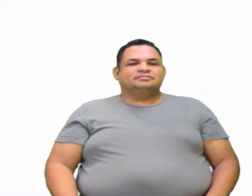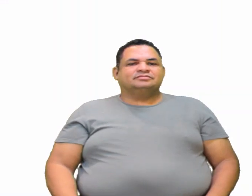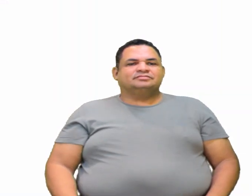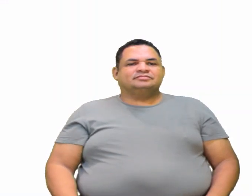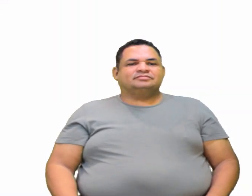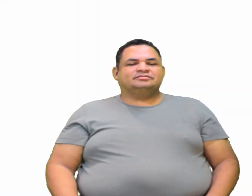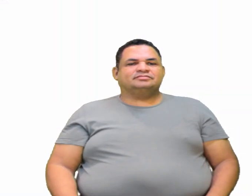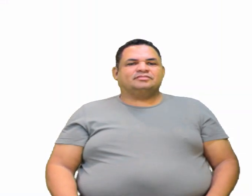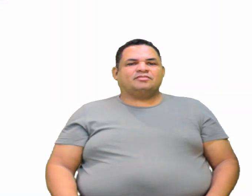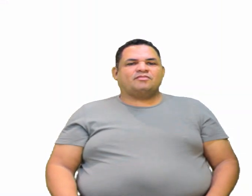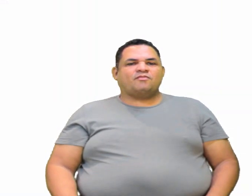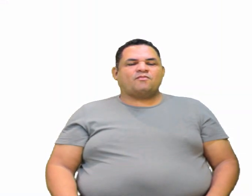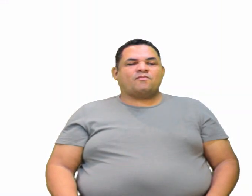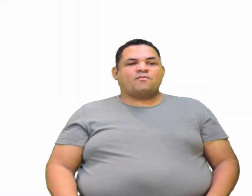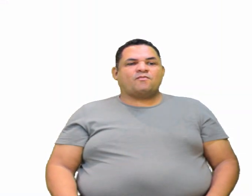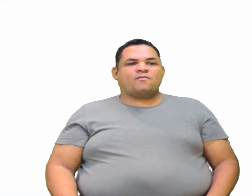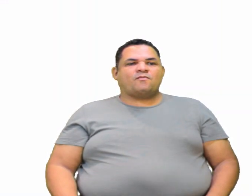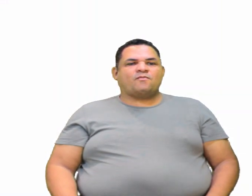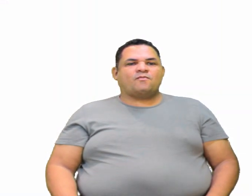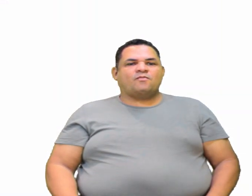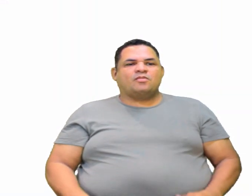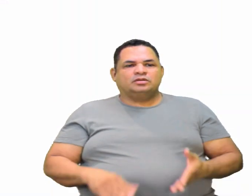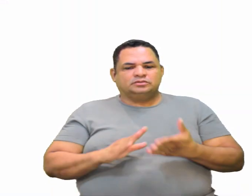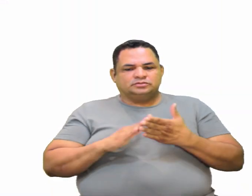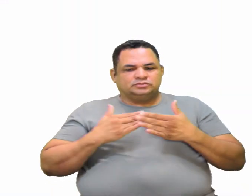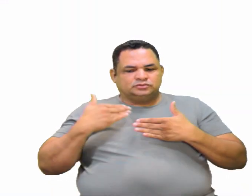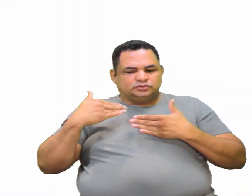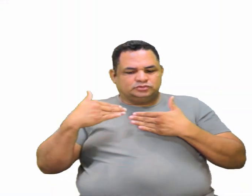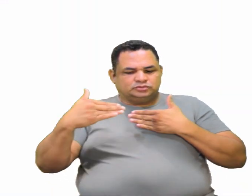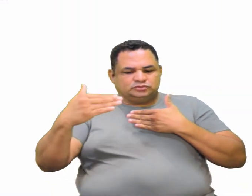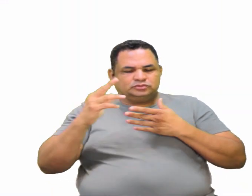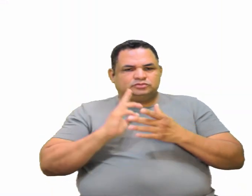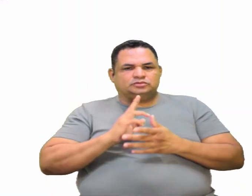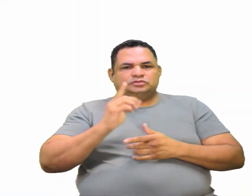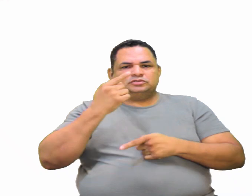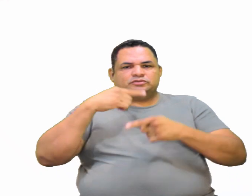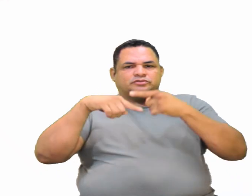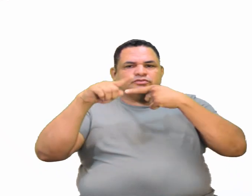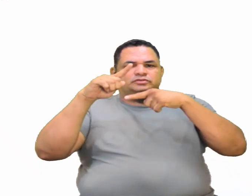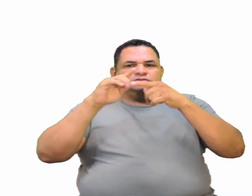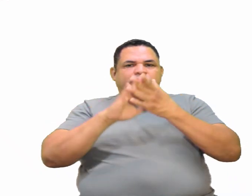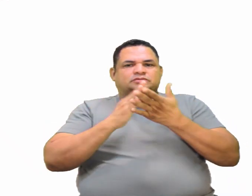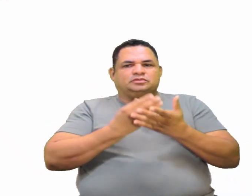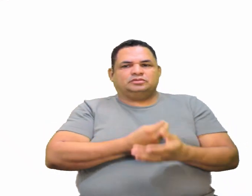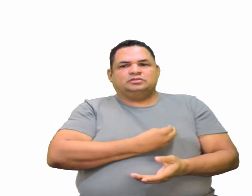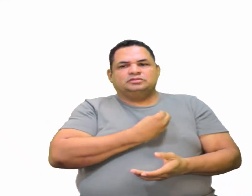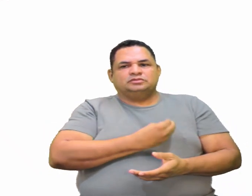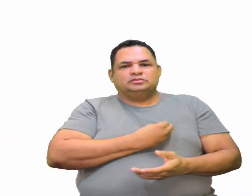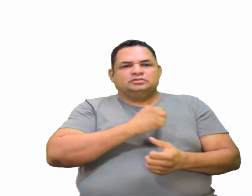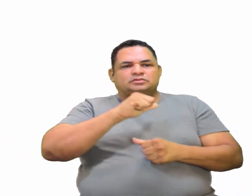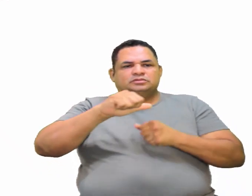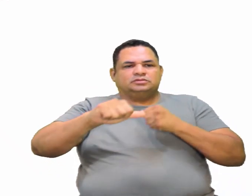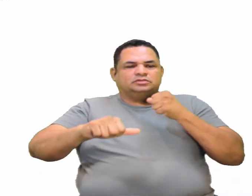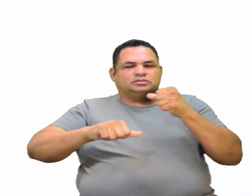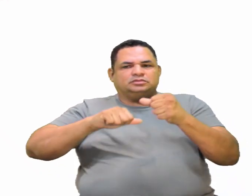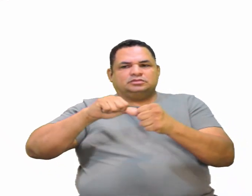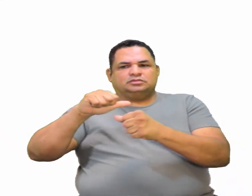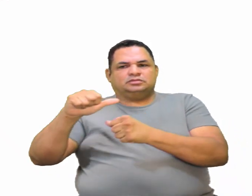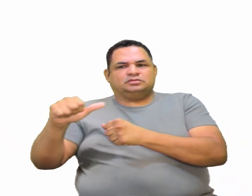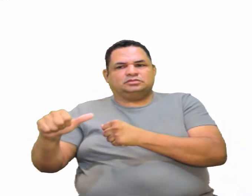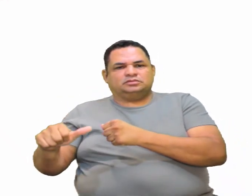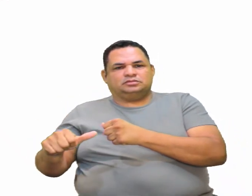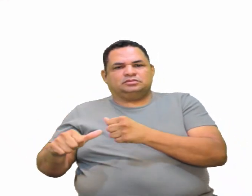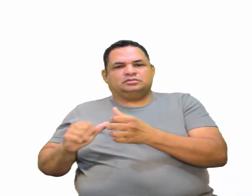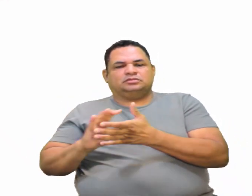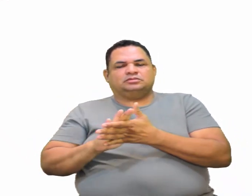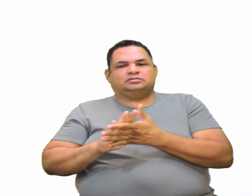entrado nela. Gente, questão 3 diz o seguinte: ao longo do processo evolutivo, alguns organismos sofreram transformações. Isso é muito